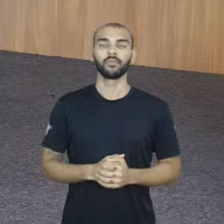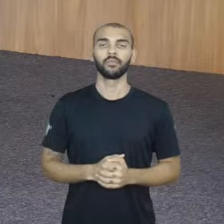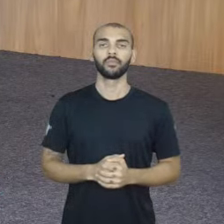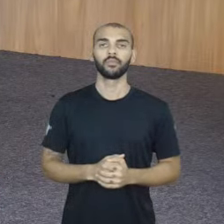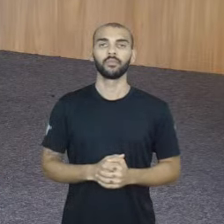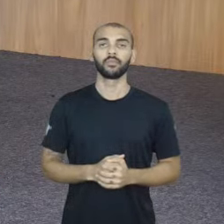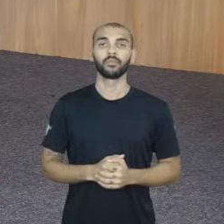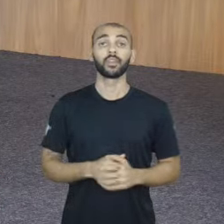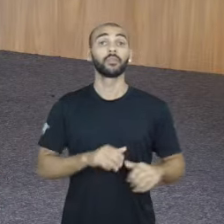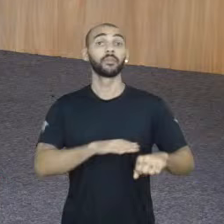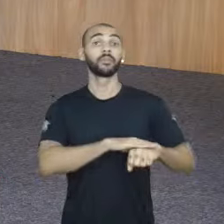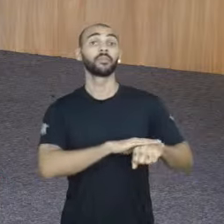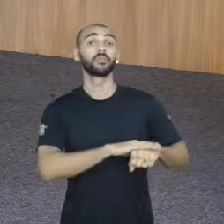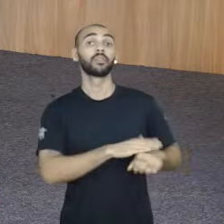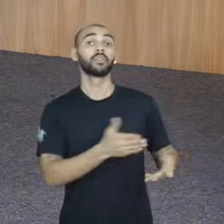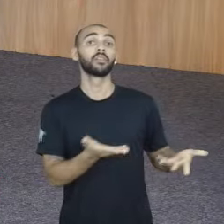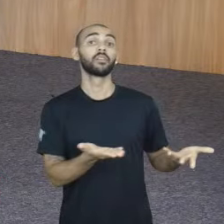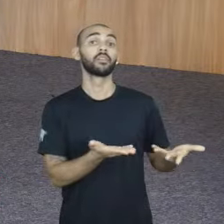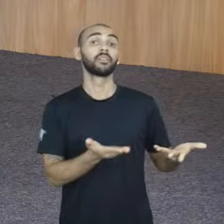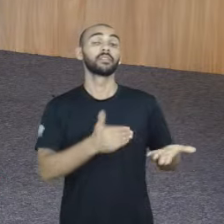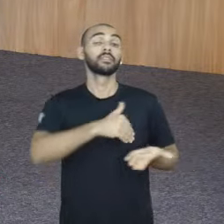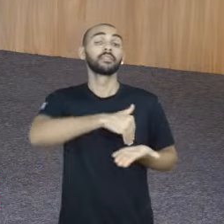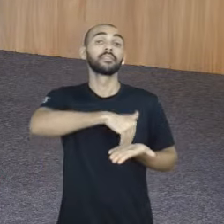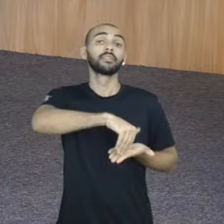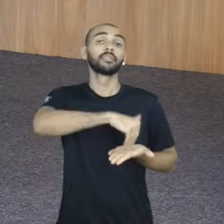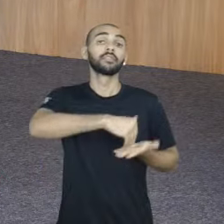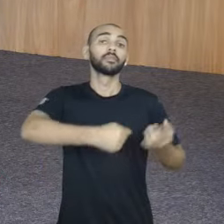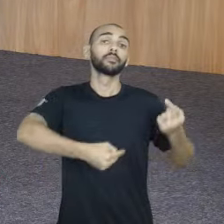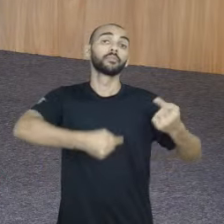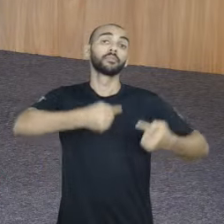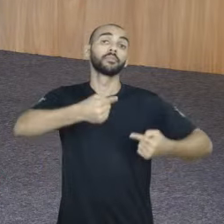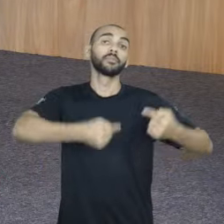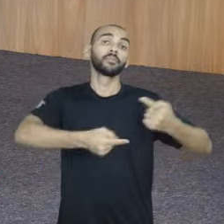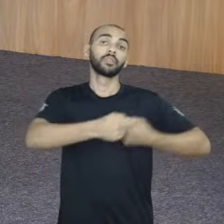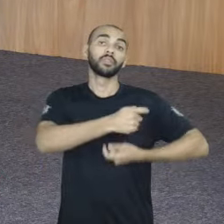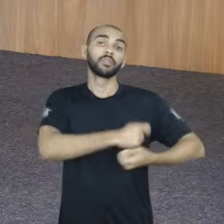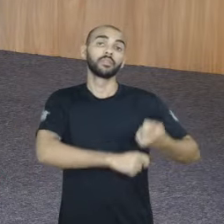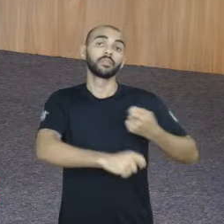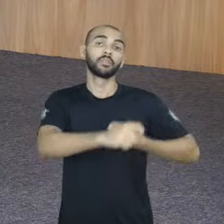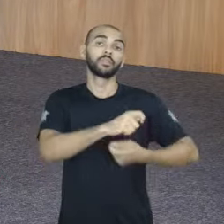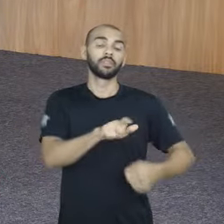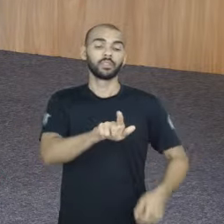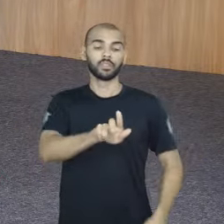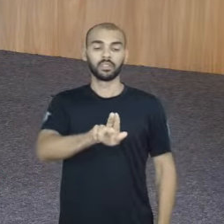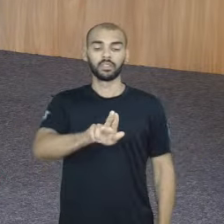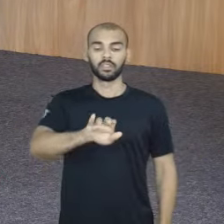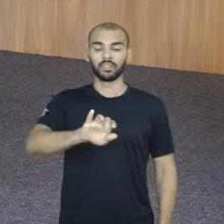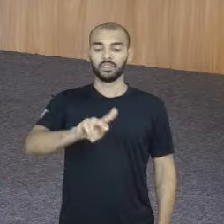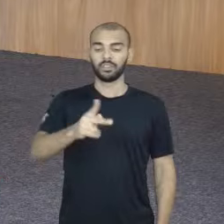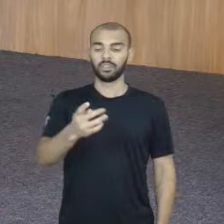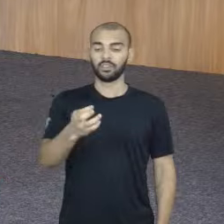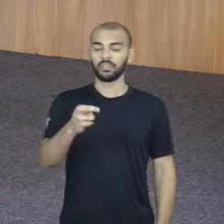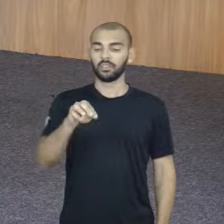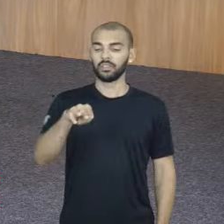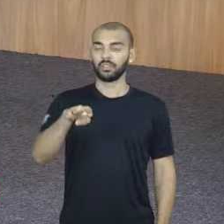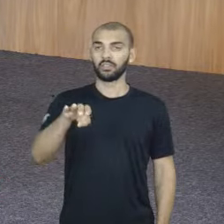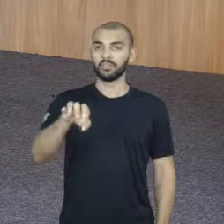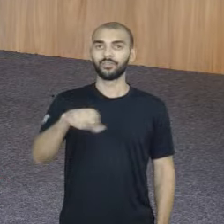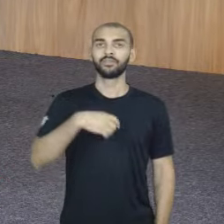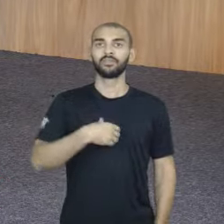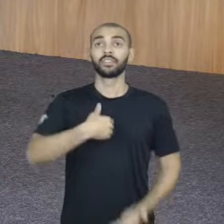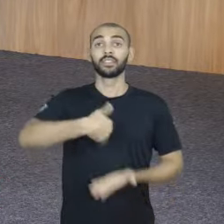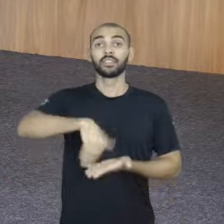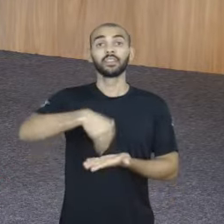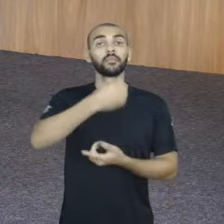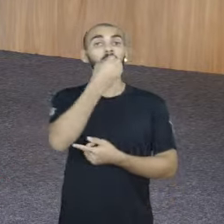Quem conversa com a gente agora é o secretário de Política Econômica do Ministério da Fazenda, Guilherme Mello. Bom dia, secretário. Bem-vindo mais uma